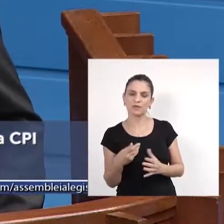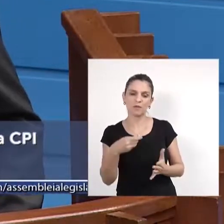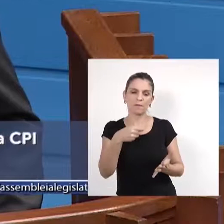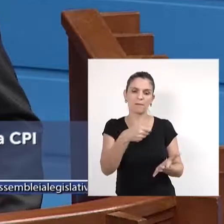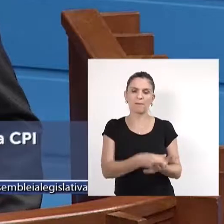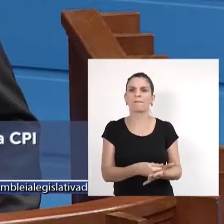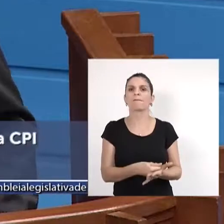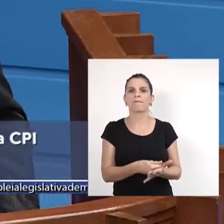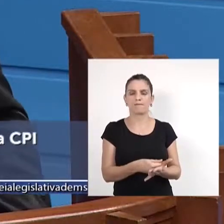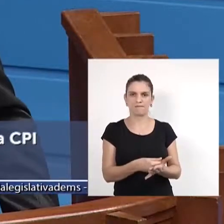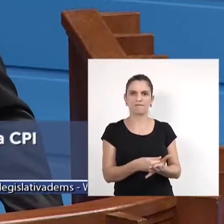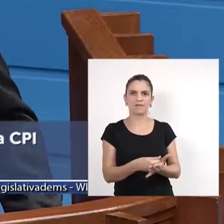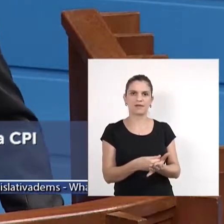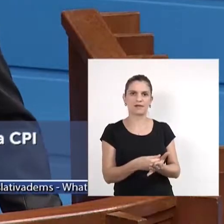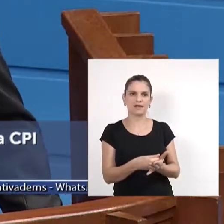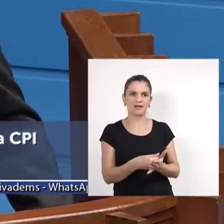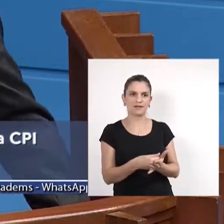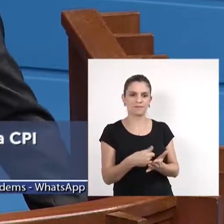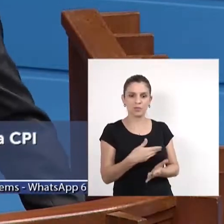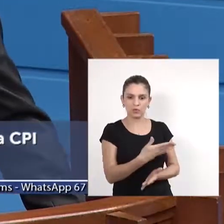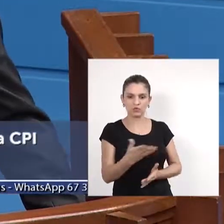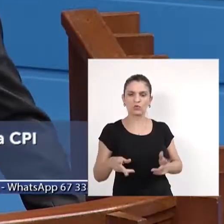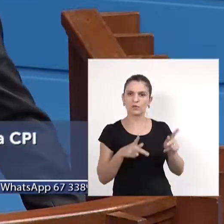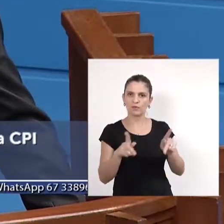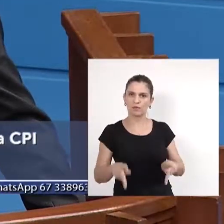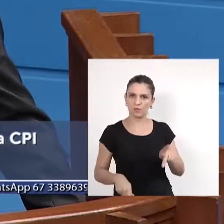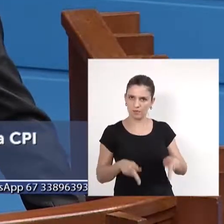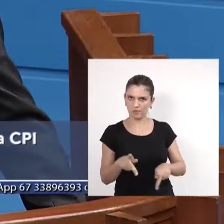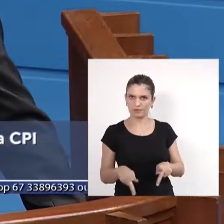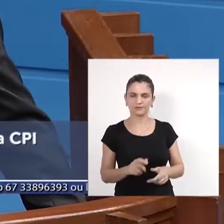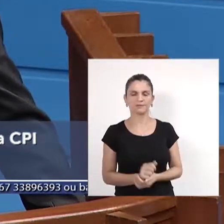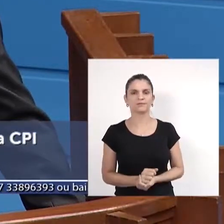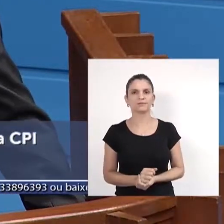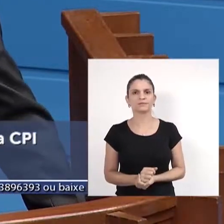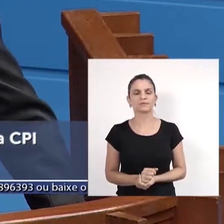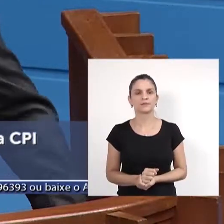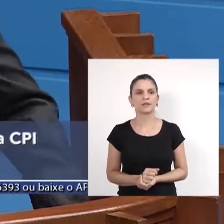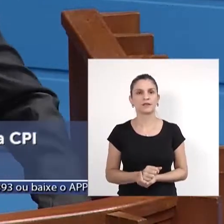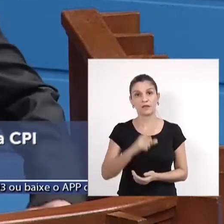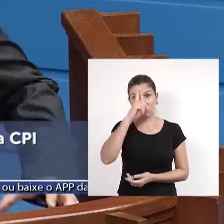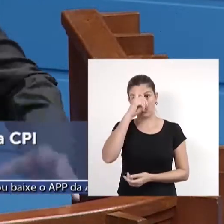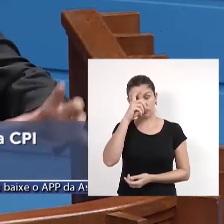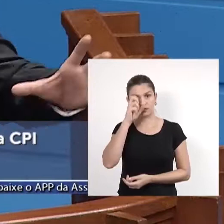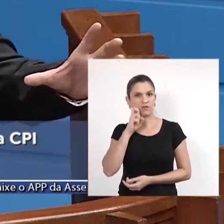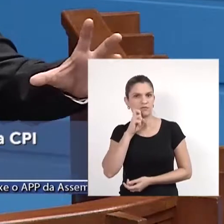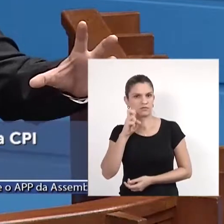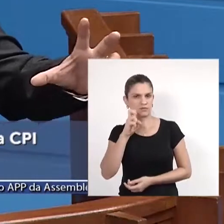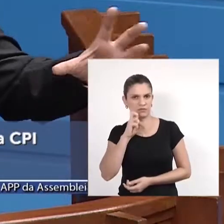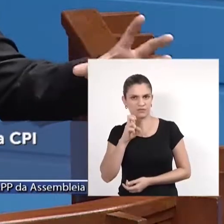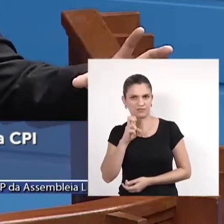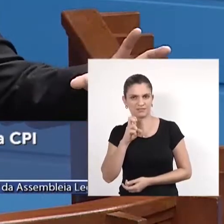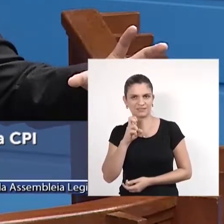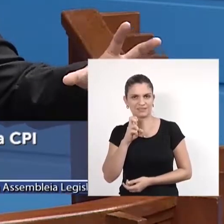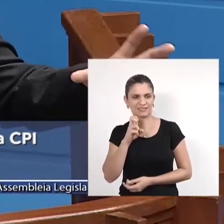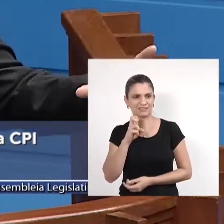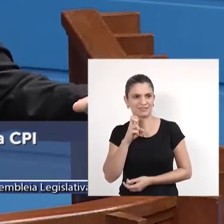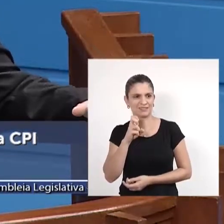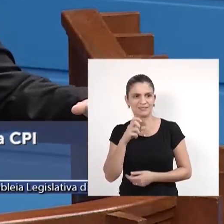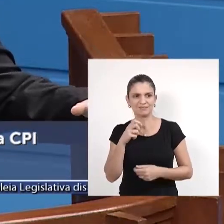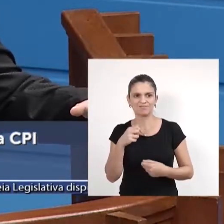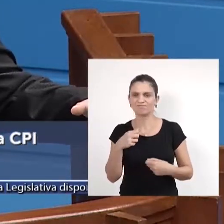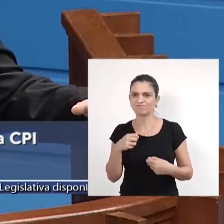sugestão. Por exemplo, a Santa Casa de Campo Grande está devendo milhões